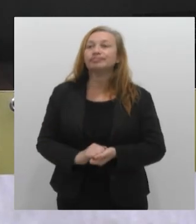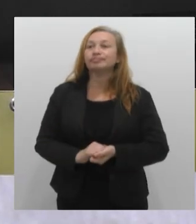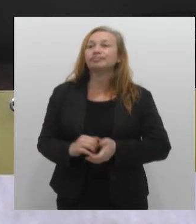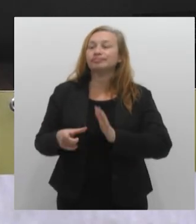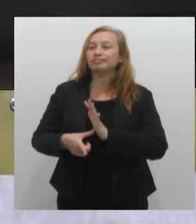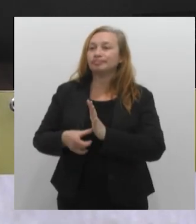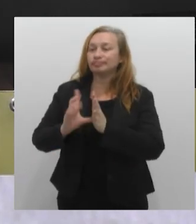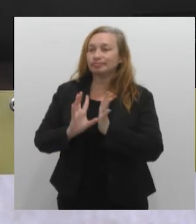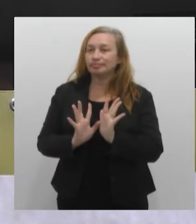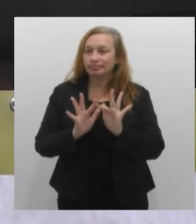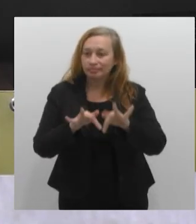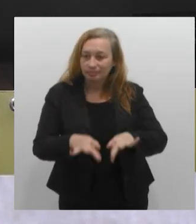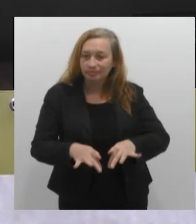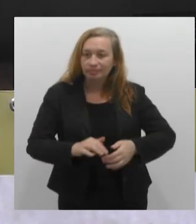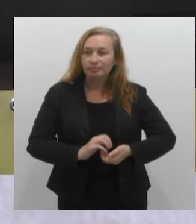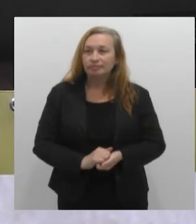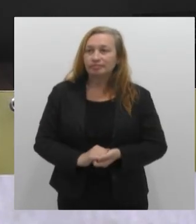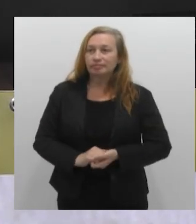antes de encerrar,